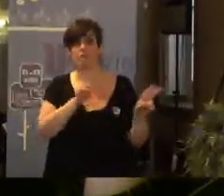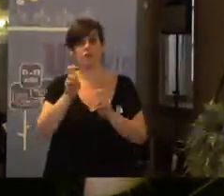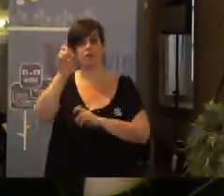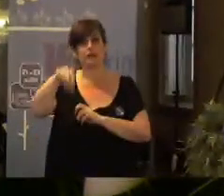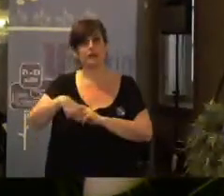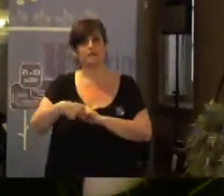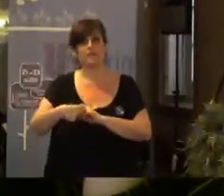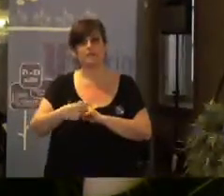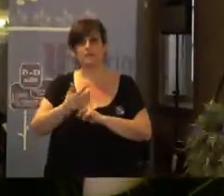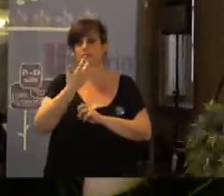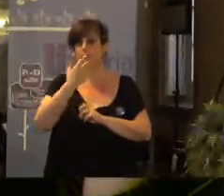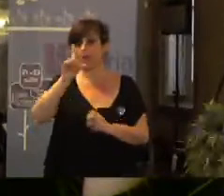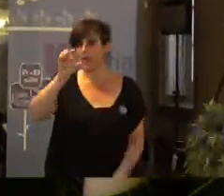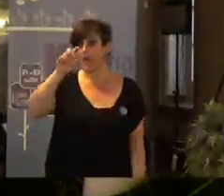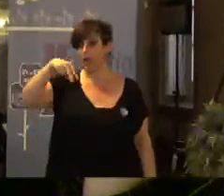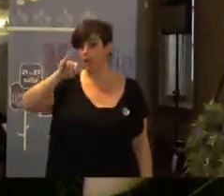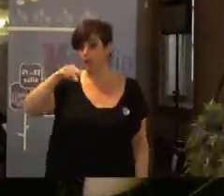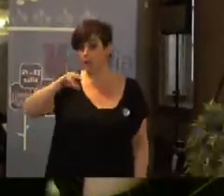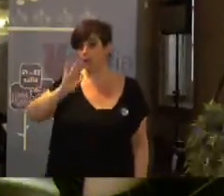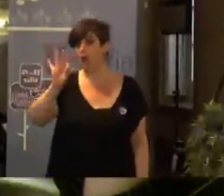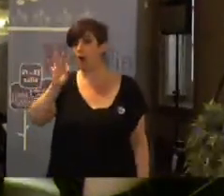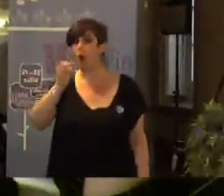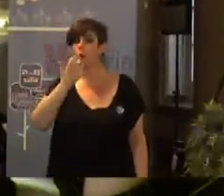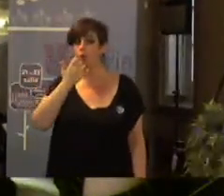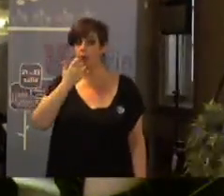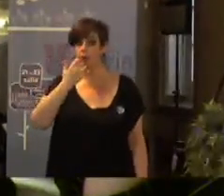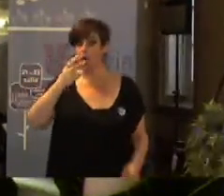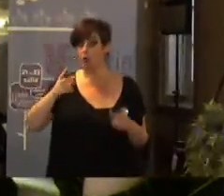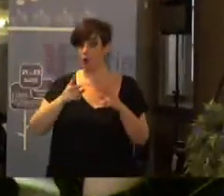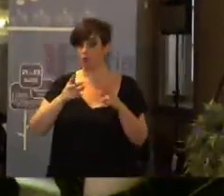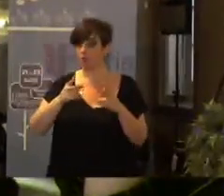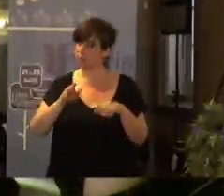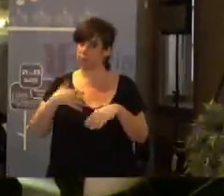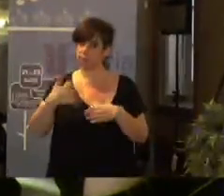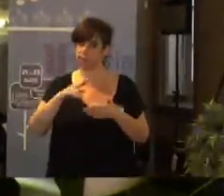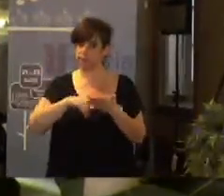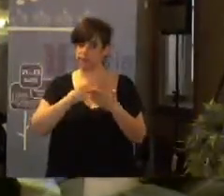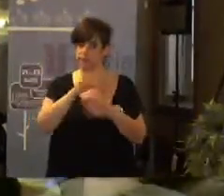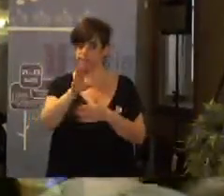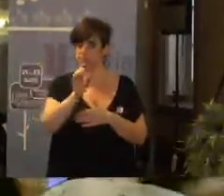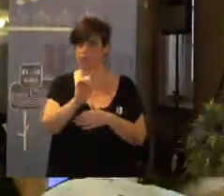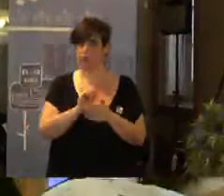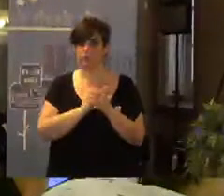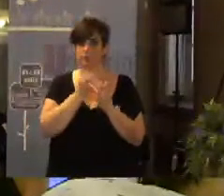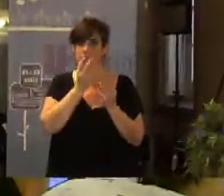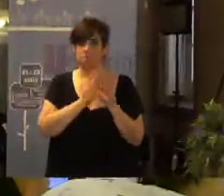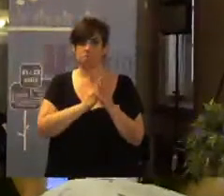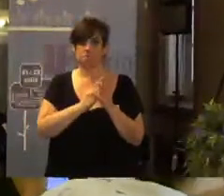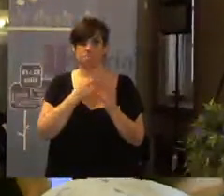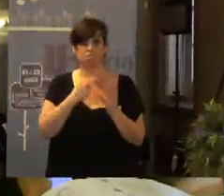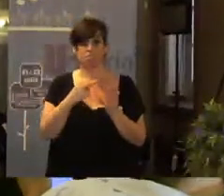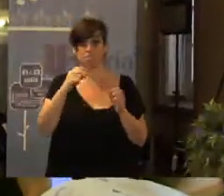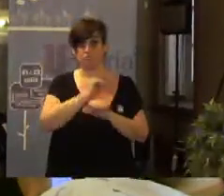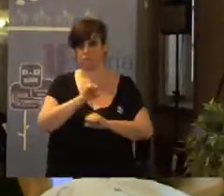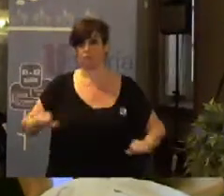de Lenin que a sociedade mediatizada ao nível que está a nossa